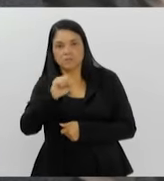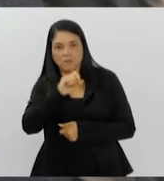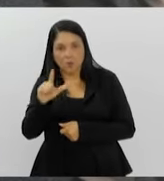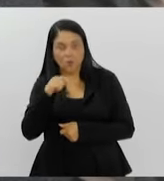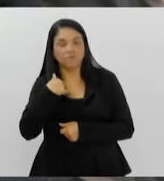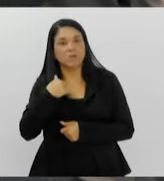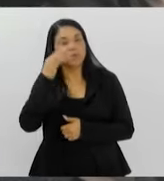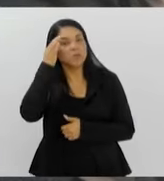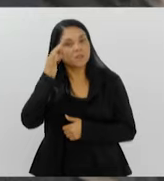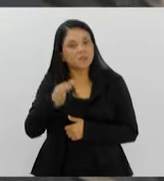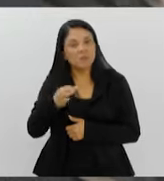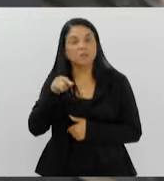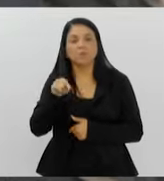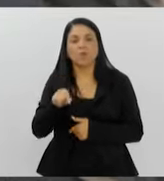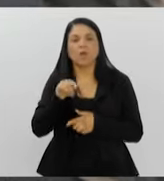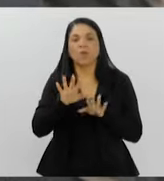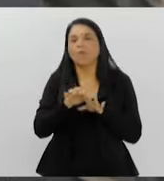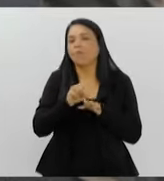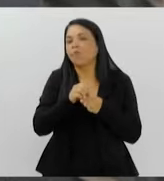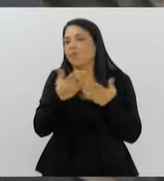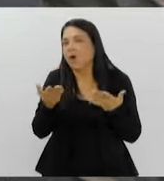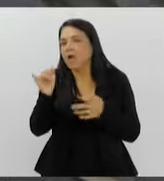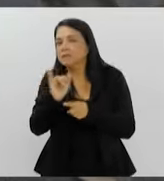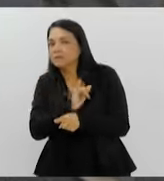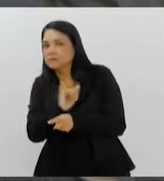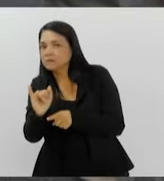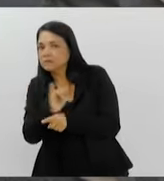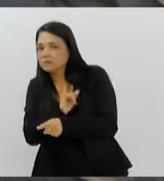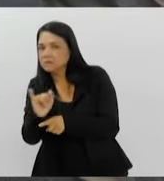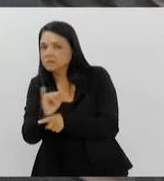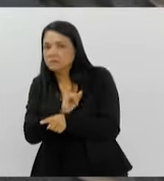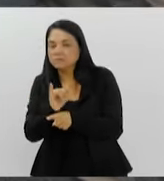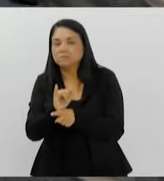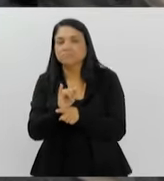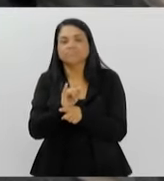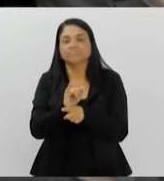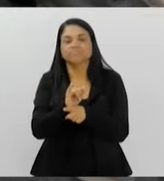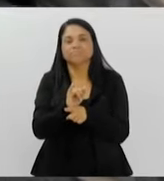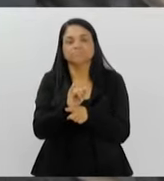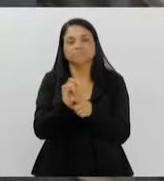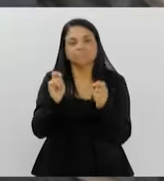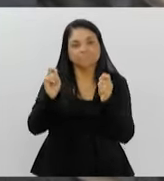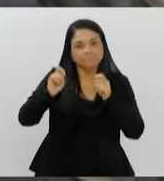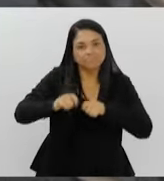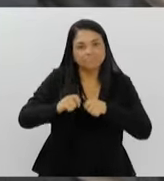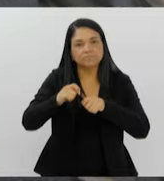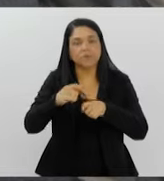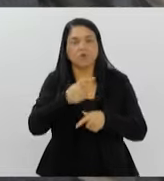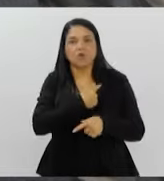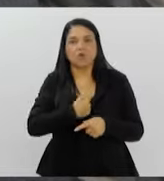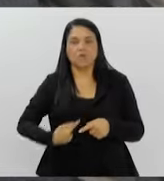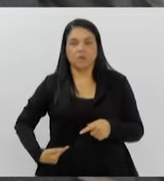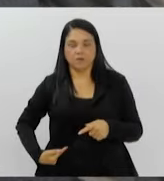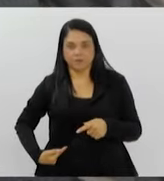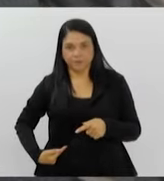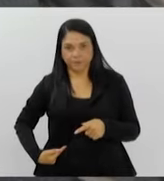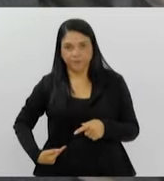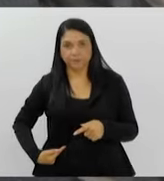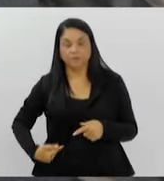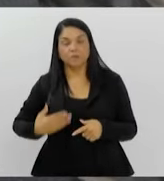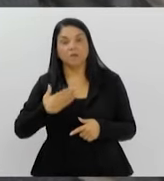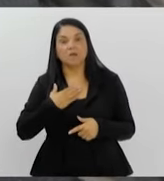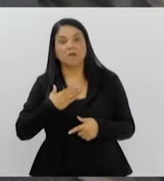entende conhece Quais as estratégias que estão sendo adotadas pelo governo e para surpresa